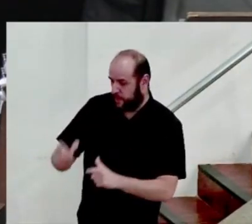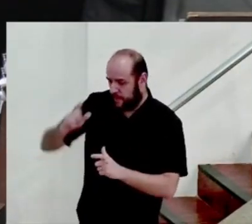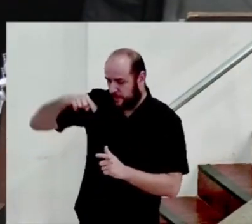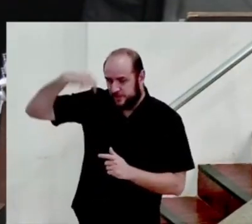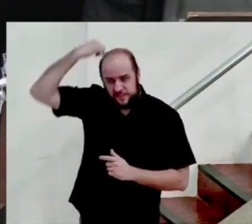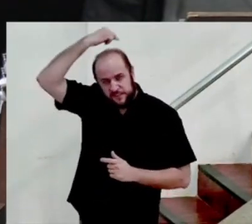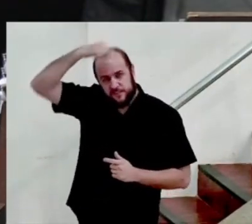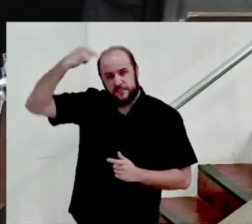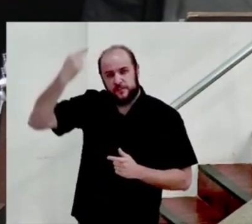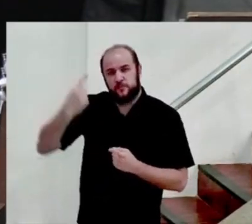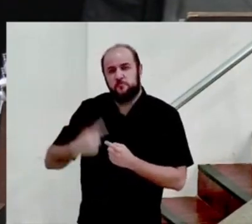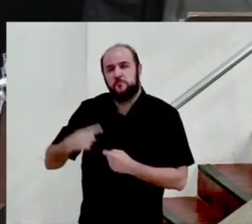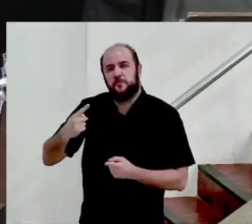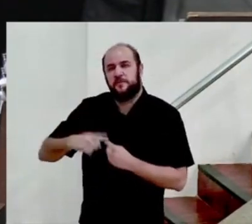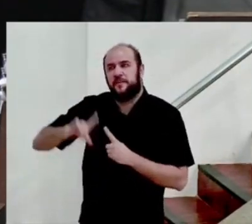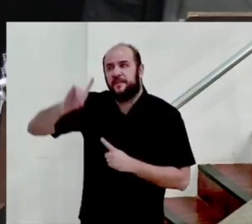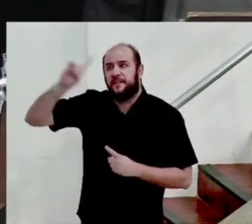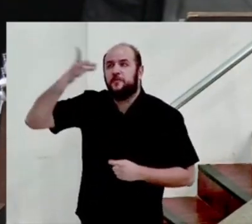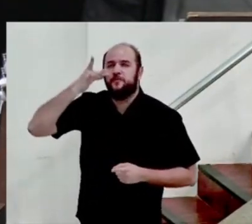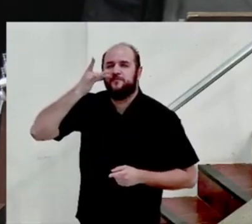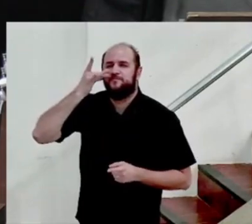da presença de Deus.